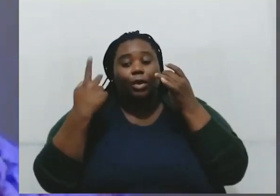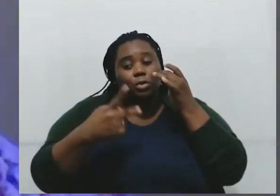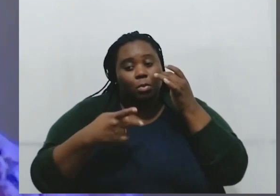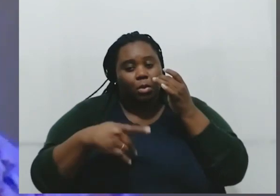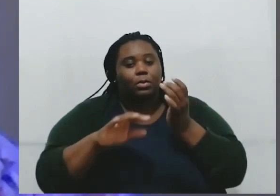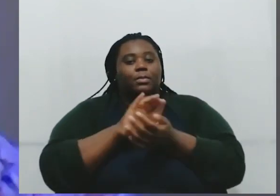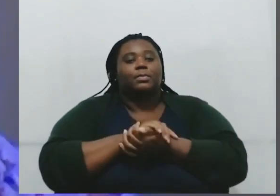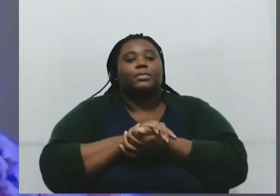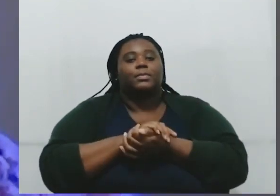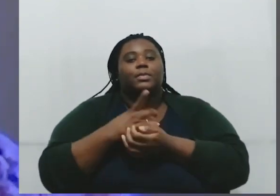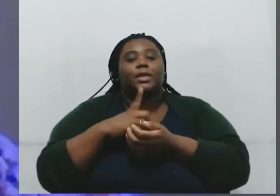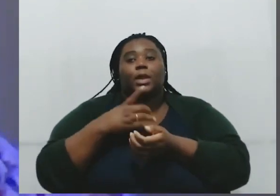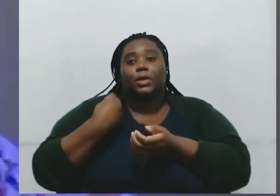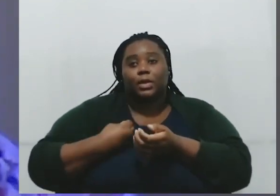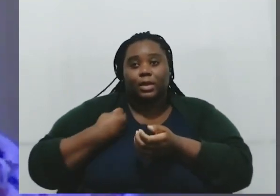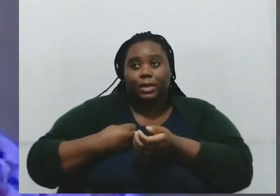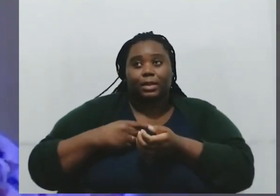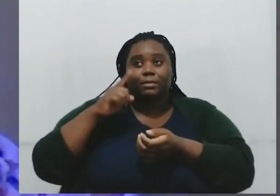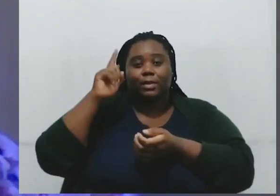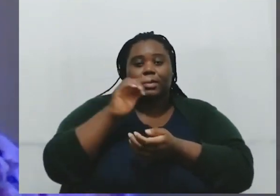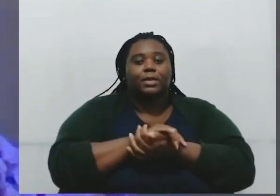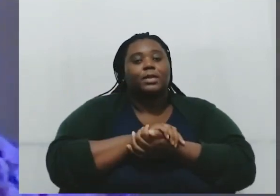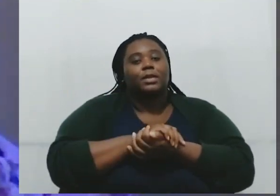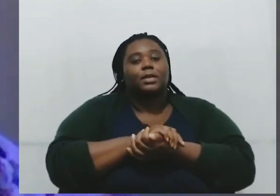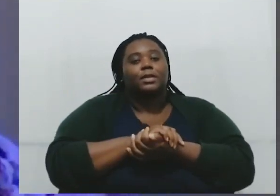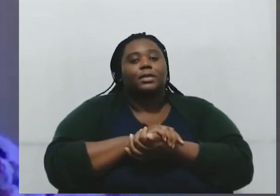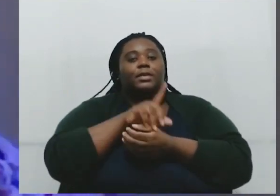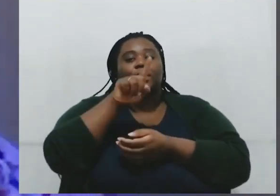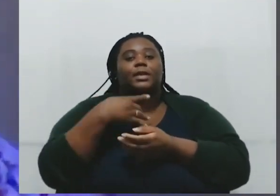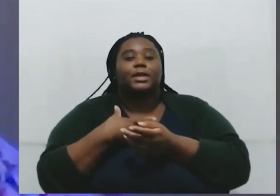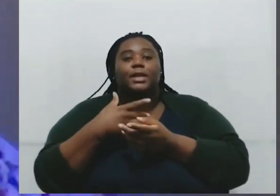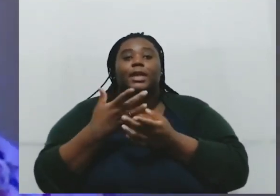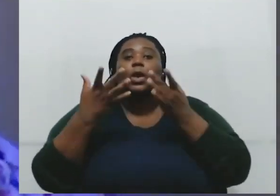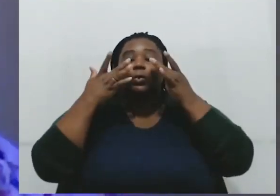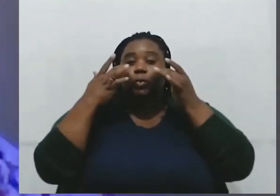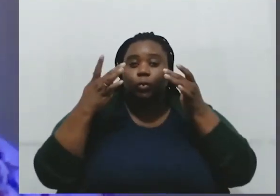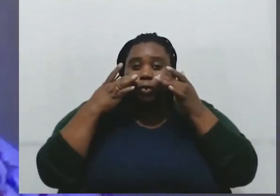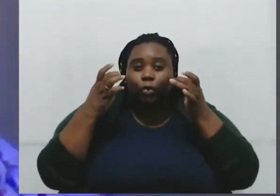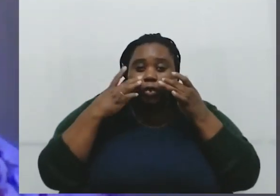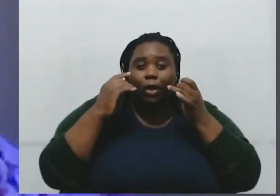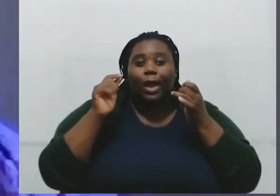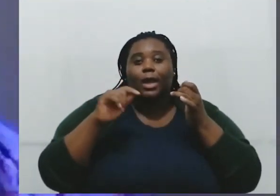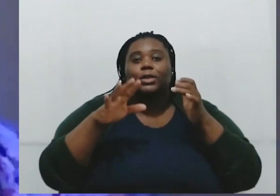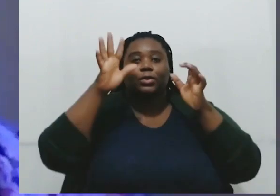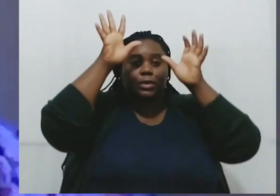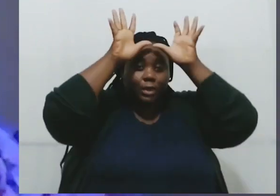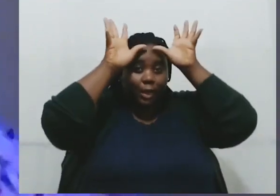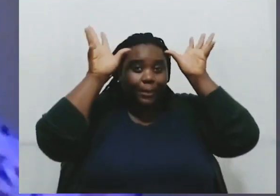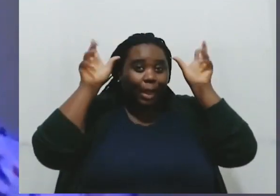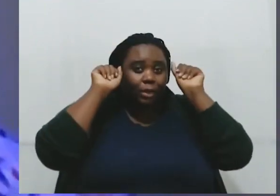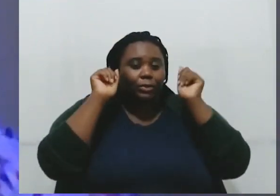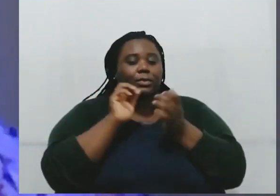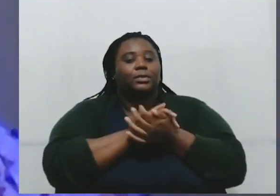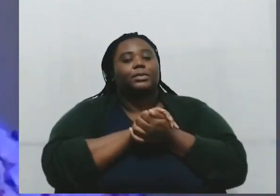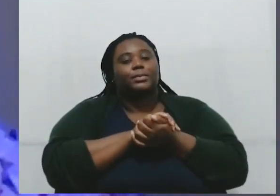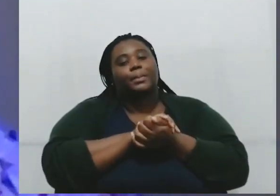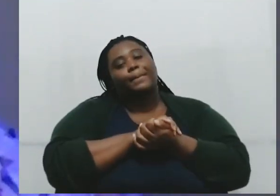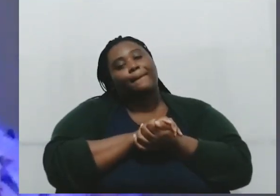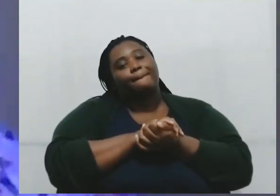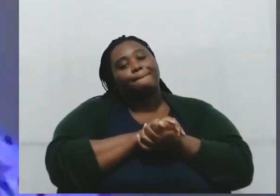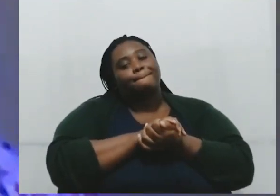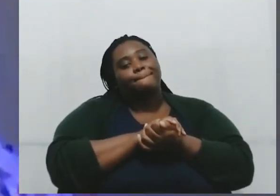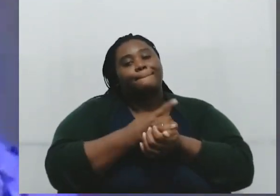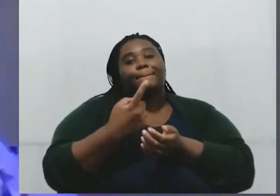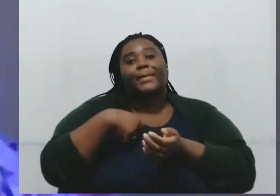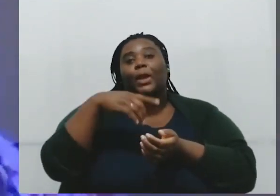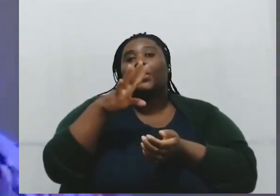Amazônia. A partir dele, eu conheço um grupo de jovens daqui, de Manaus, e aí a